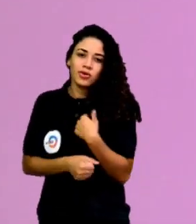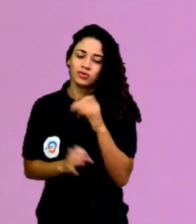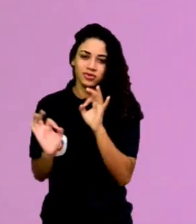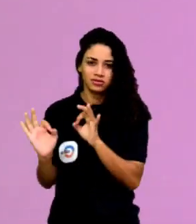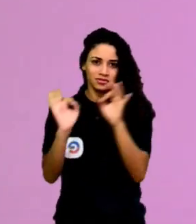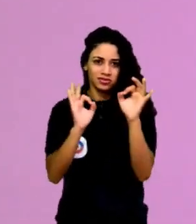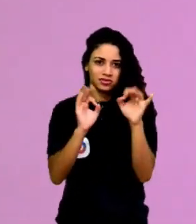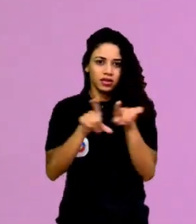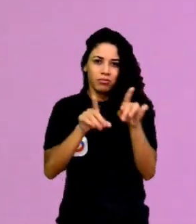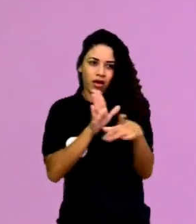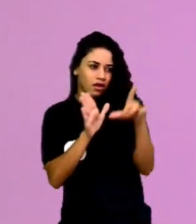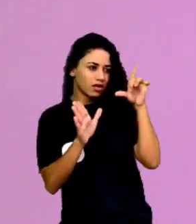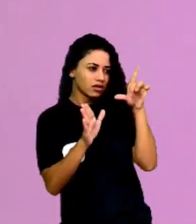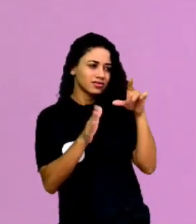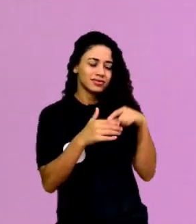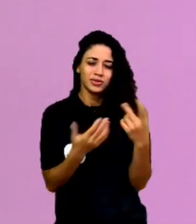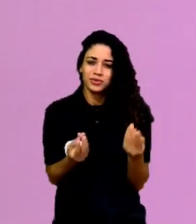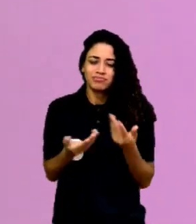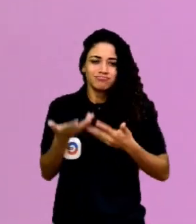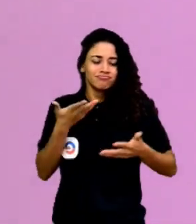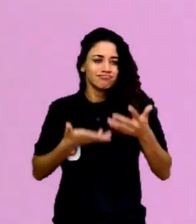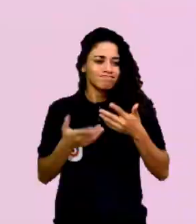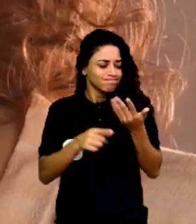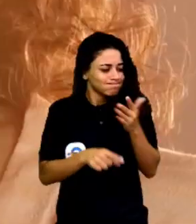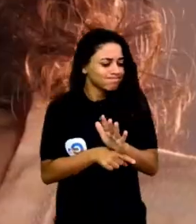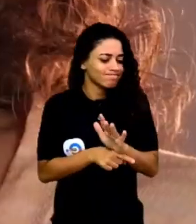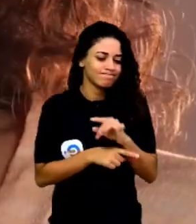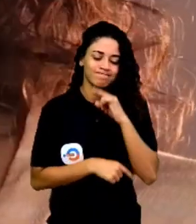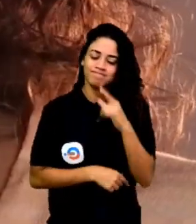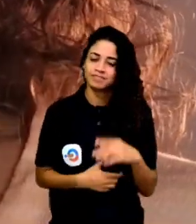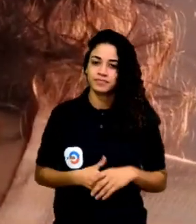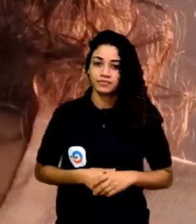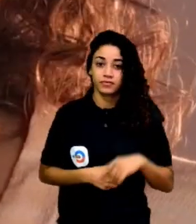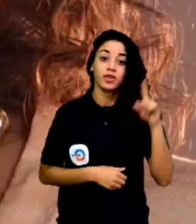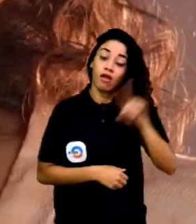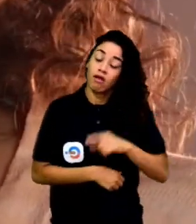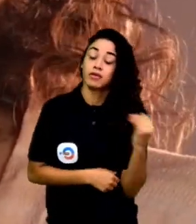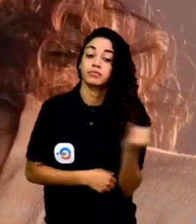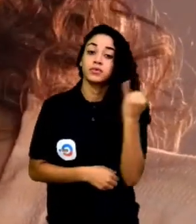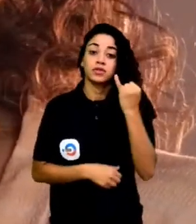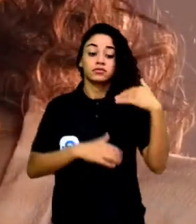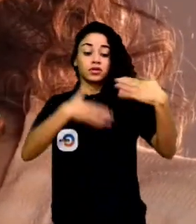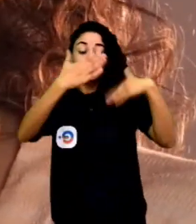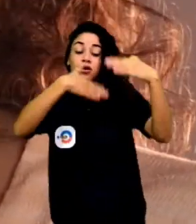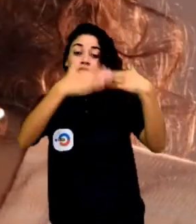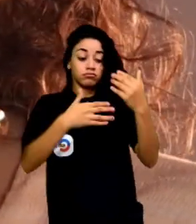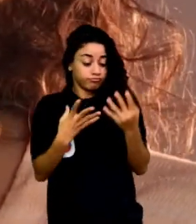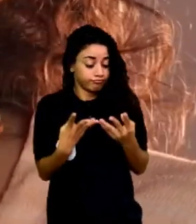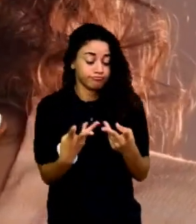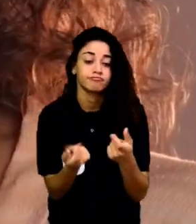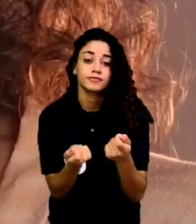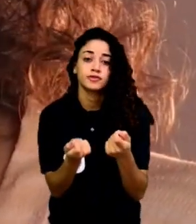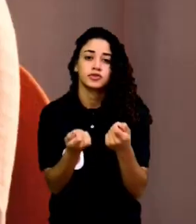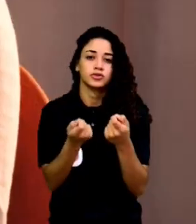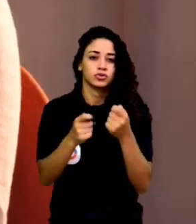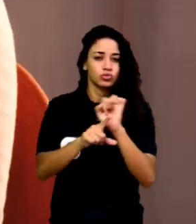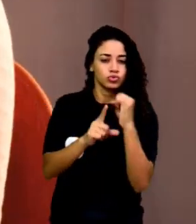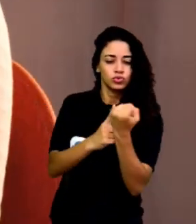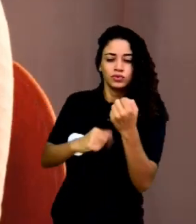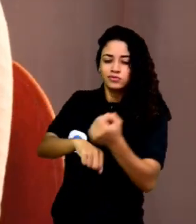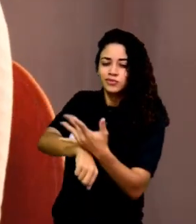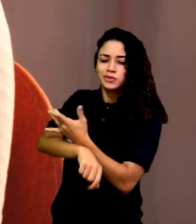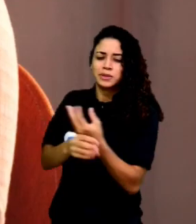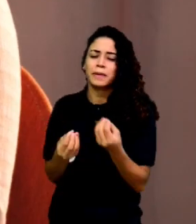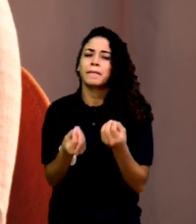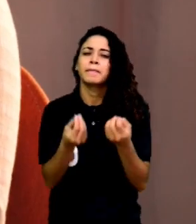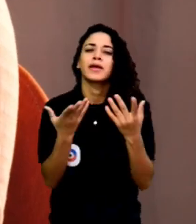também antes, fica esse sentimento de impotência. É muito importante desenvolver as habilidades socioemocionais para a